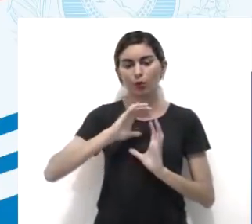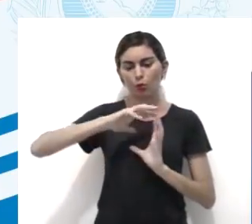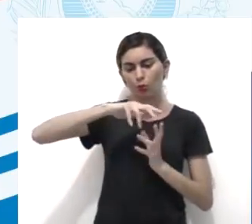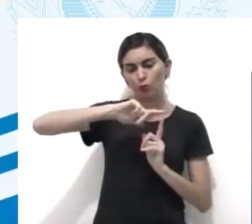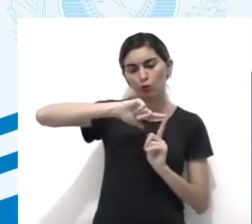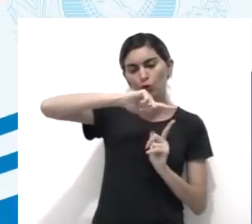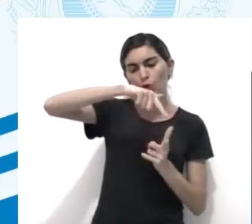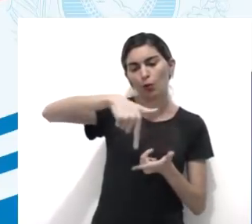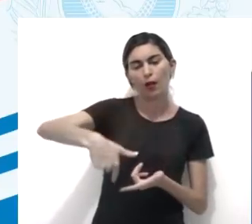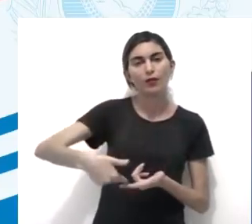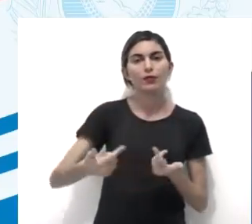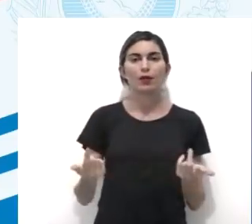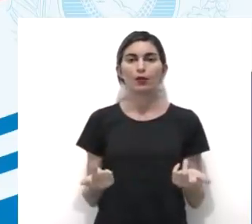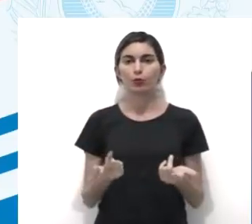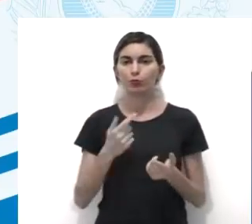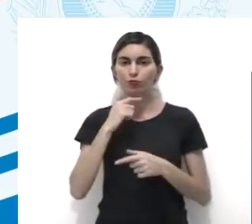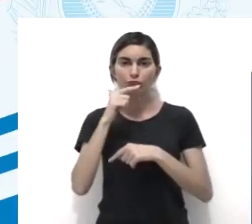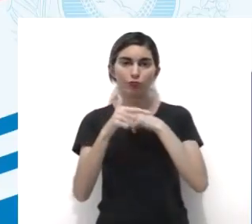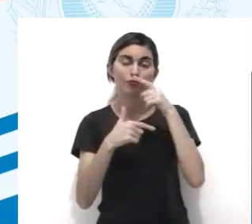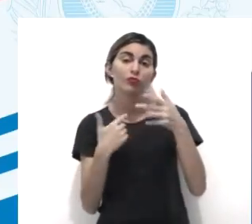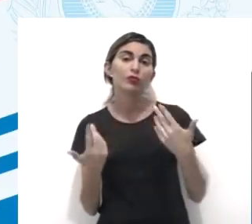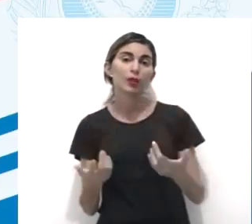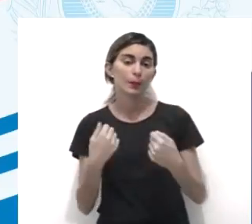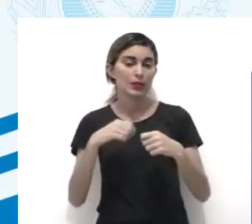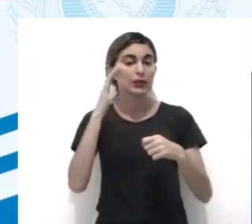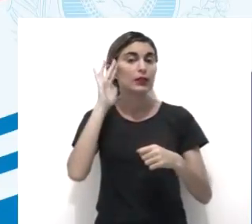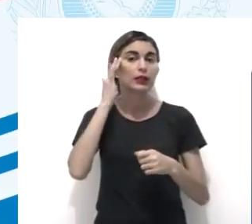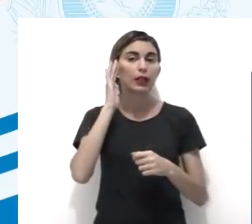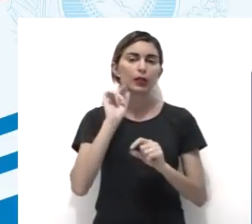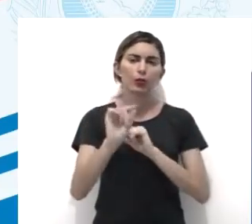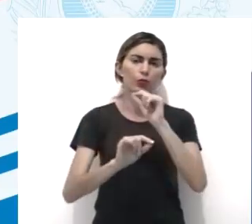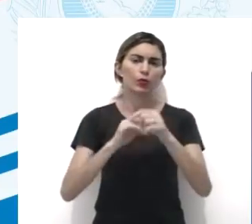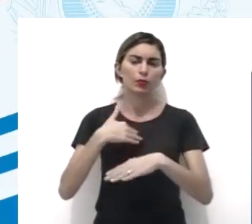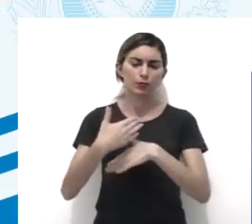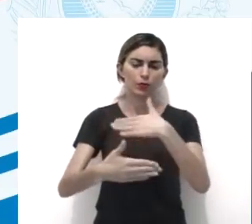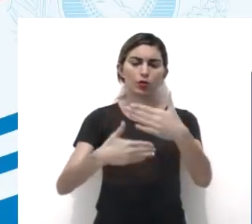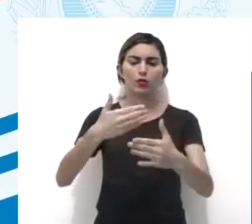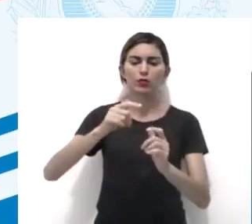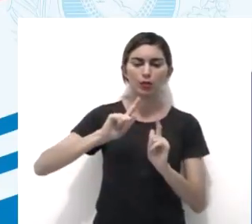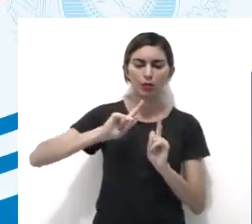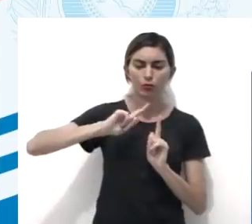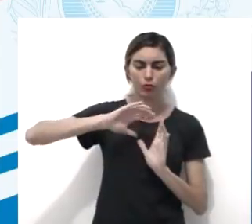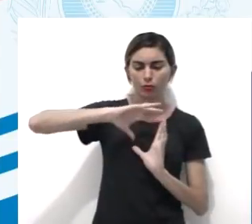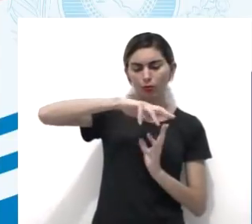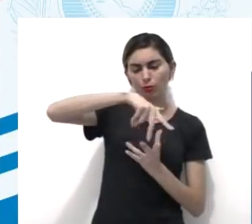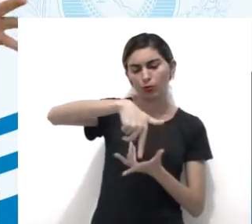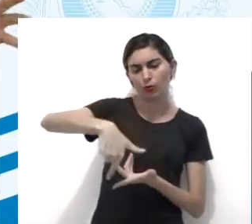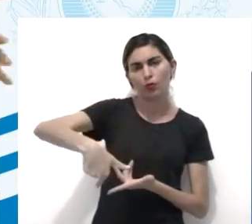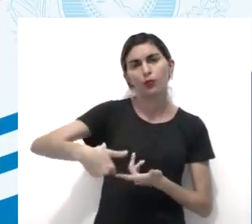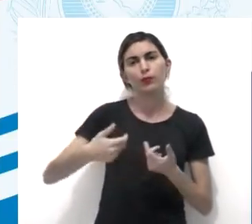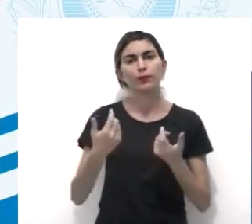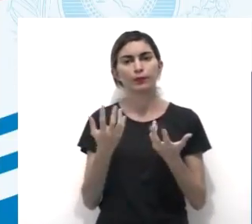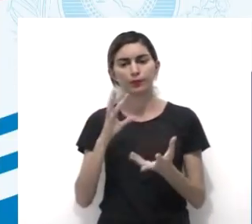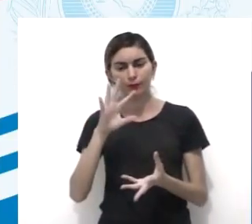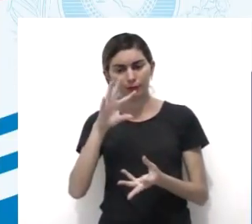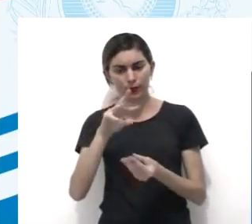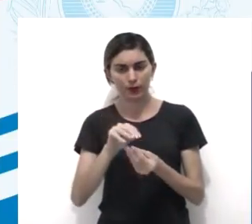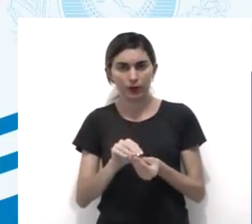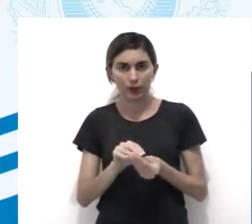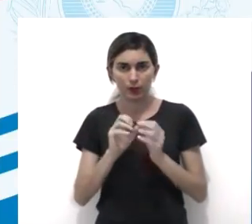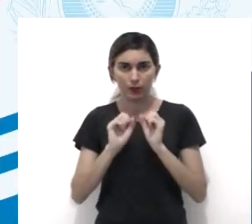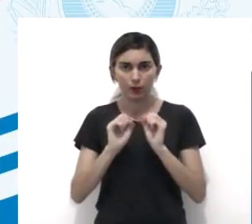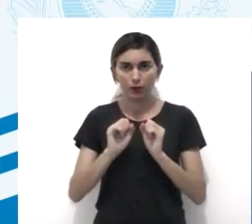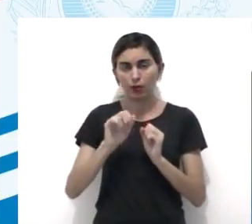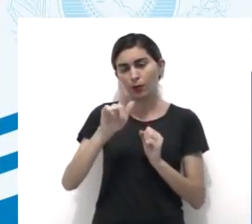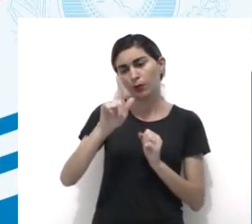é importante a gente identificar e entender o que exatamente é esse processo de globalização. Em uma tentativa de síntese,